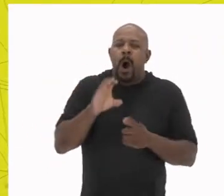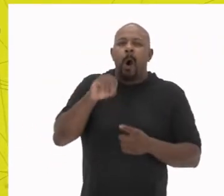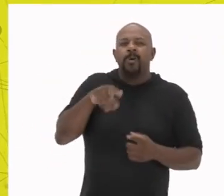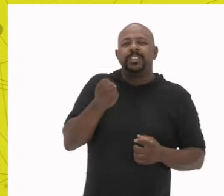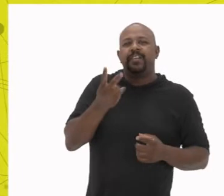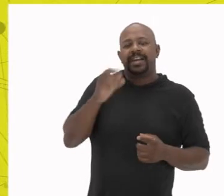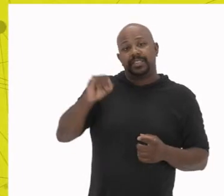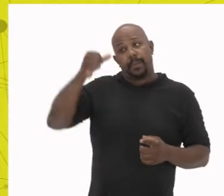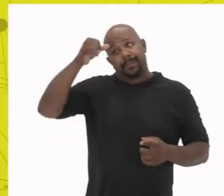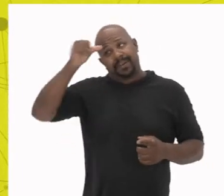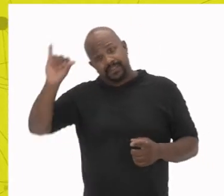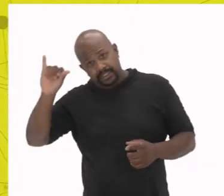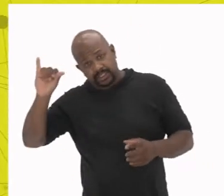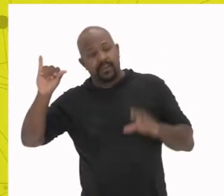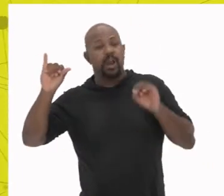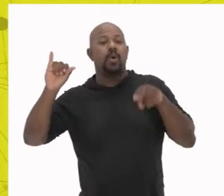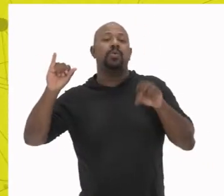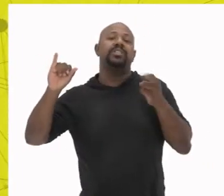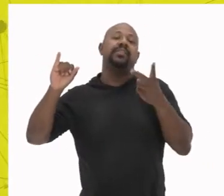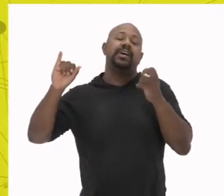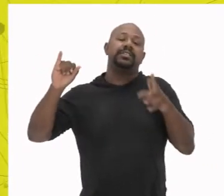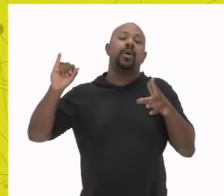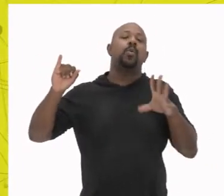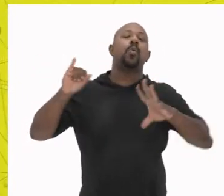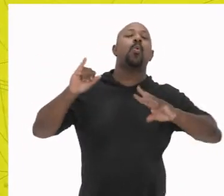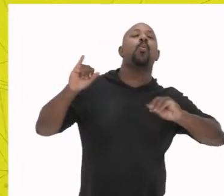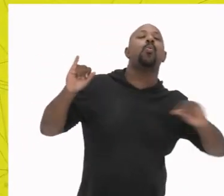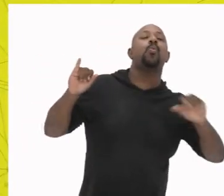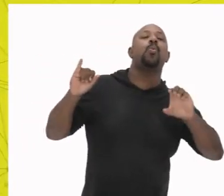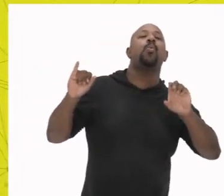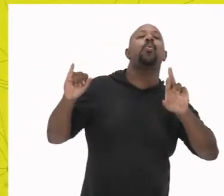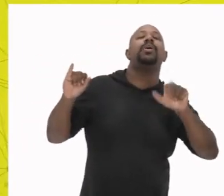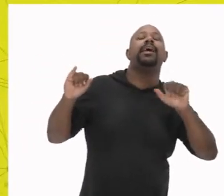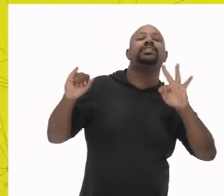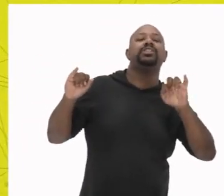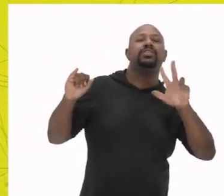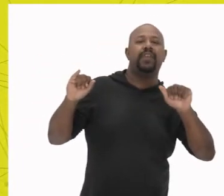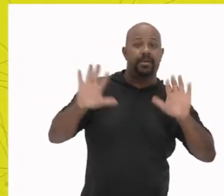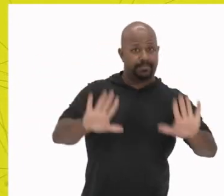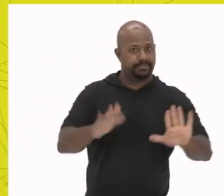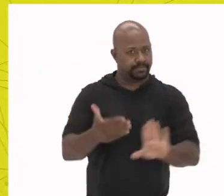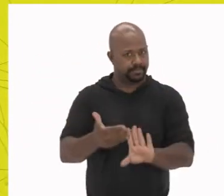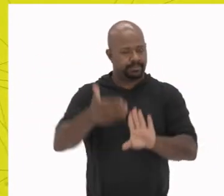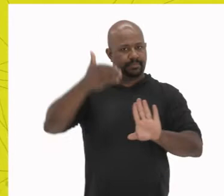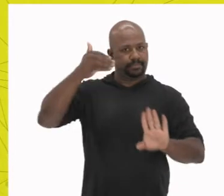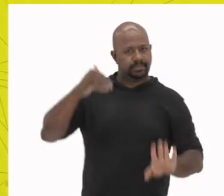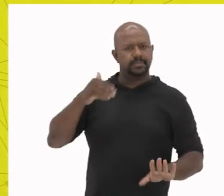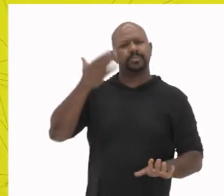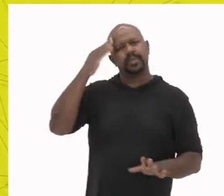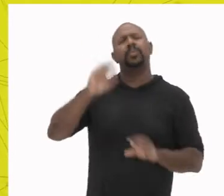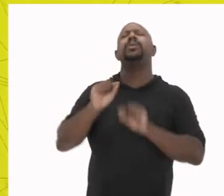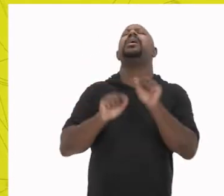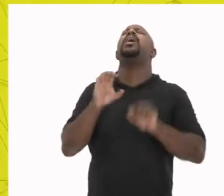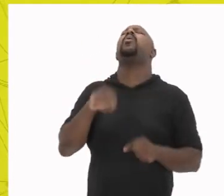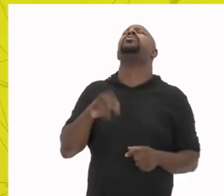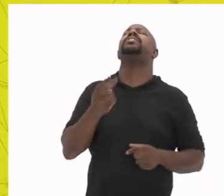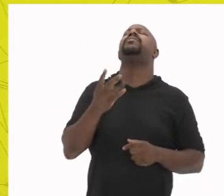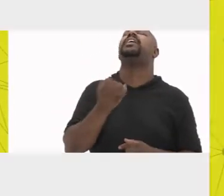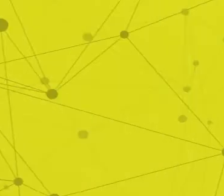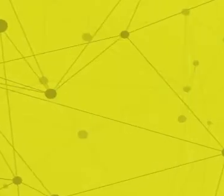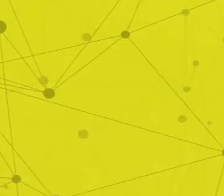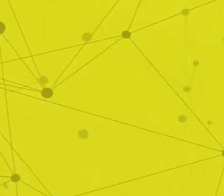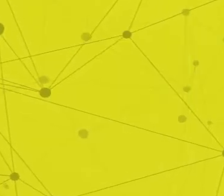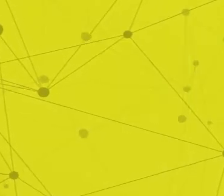as diferenças entre conservação preventiva e a conservação curativa. Mas antes, vamos retomar o conceito da